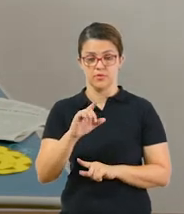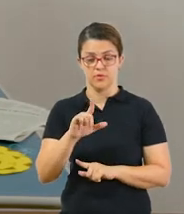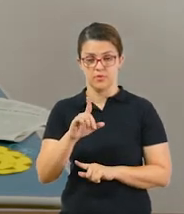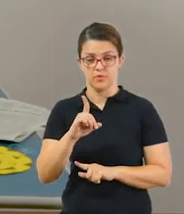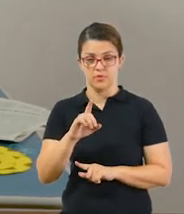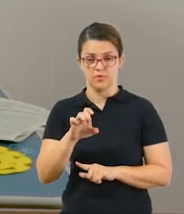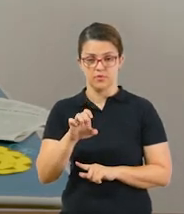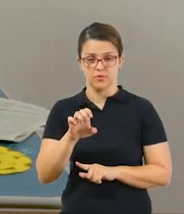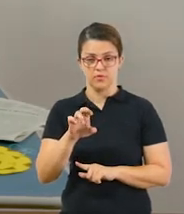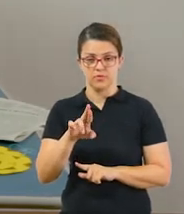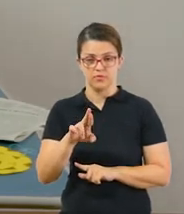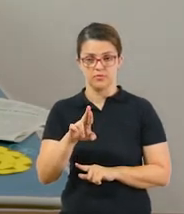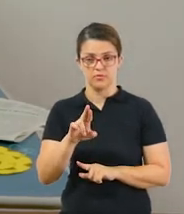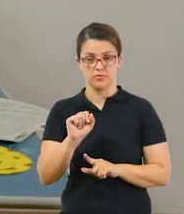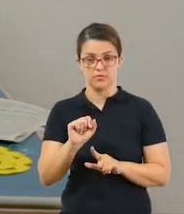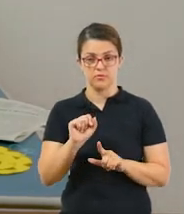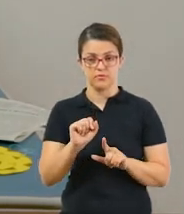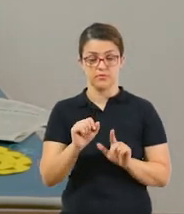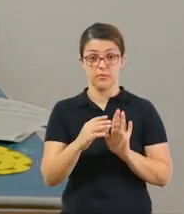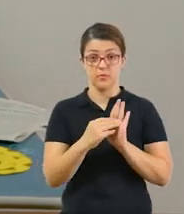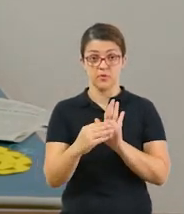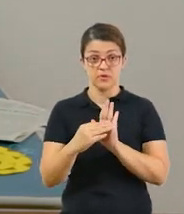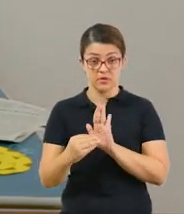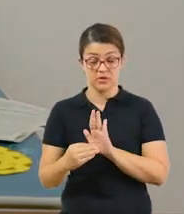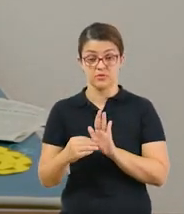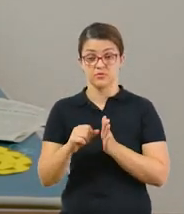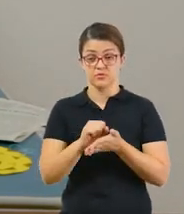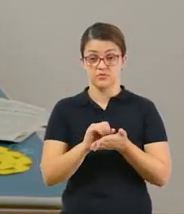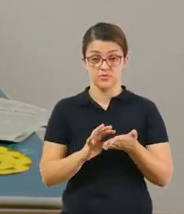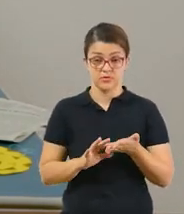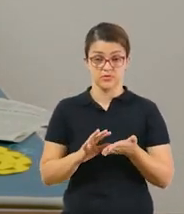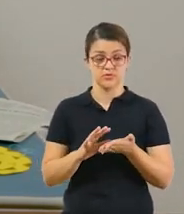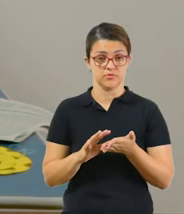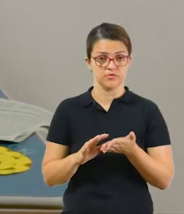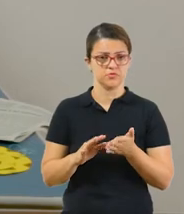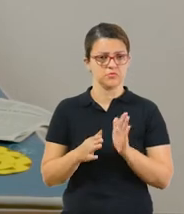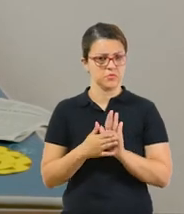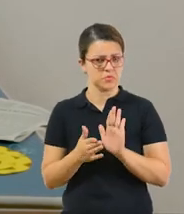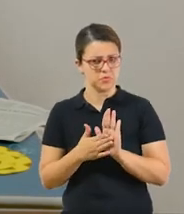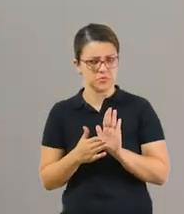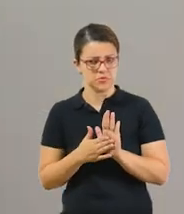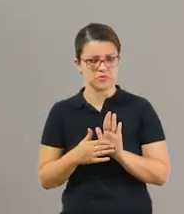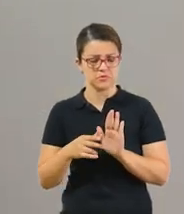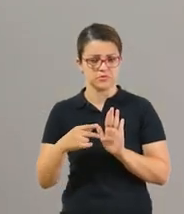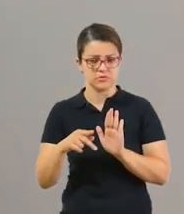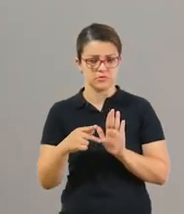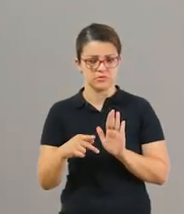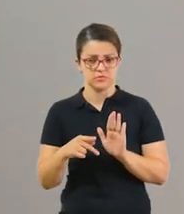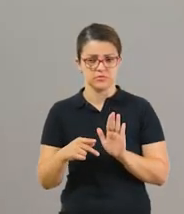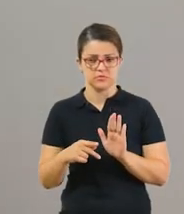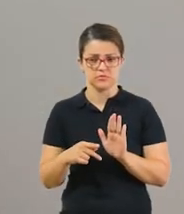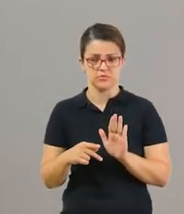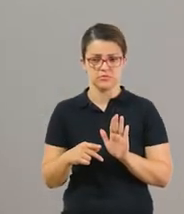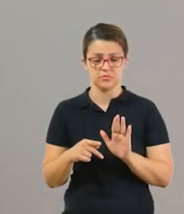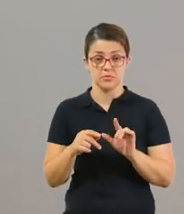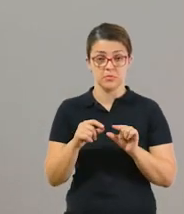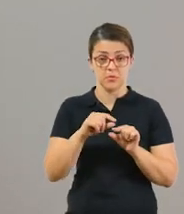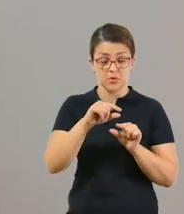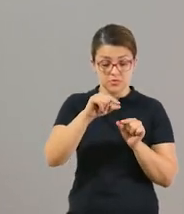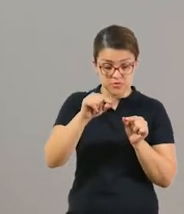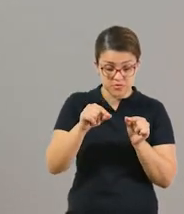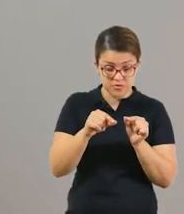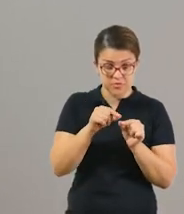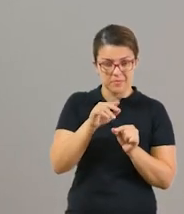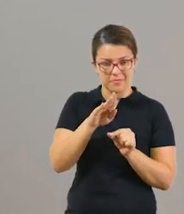koller tá a várias vários modelos de atividade que ele propõe ele cola se barbante